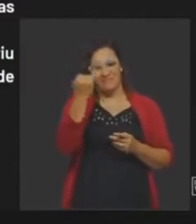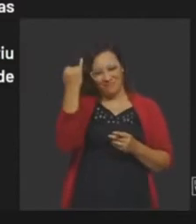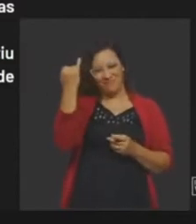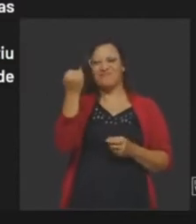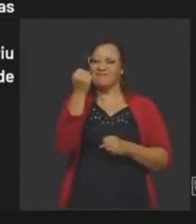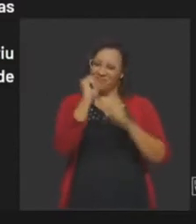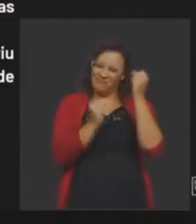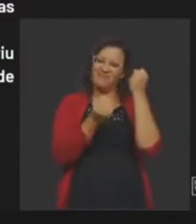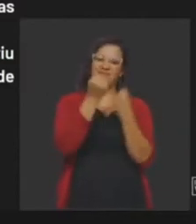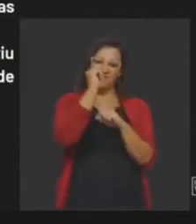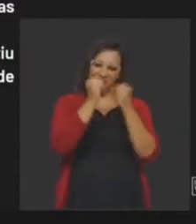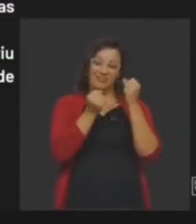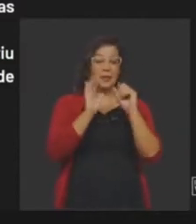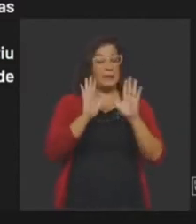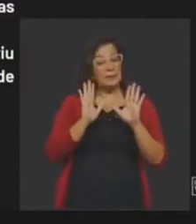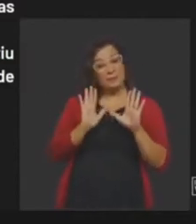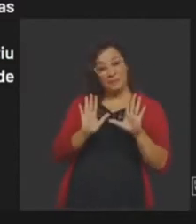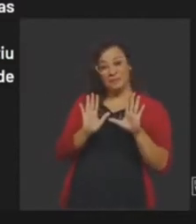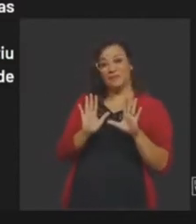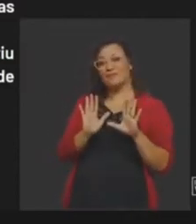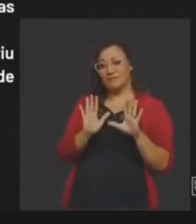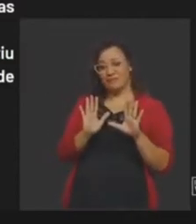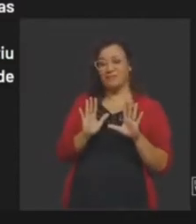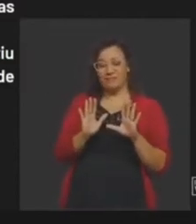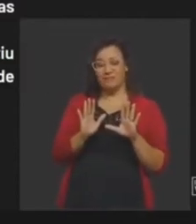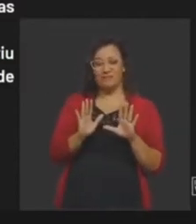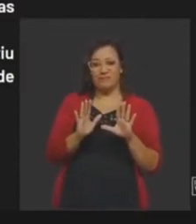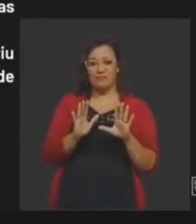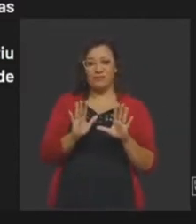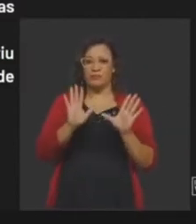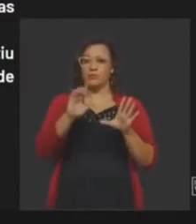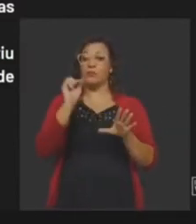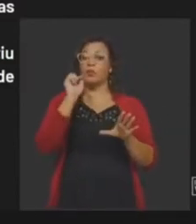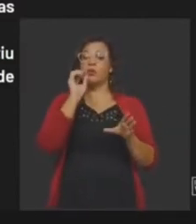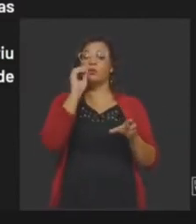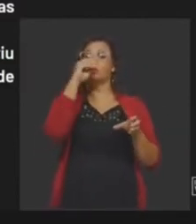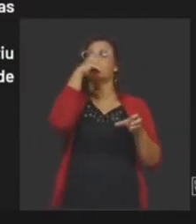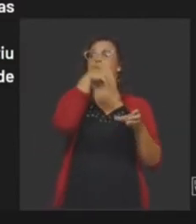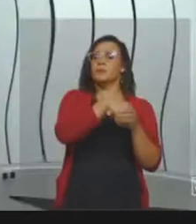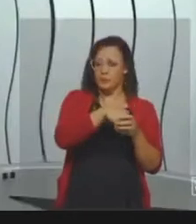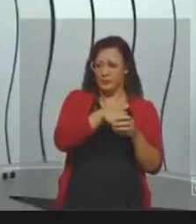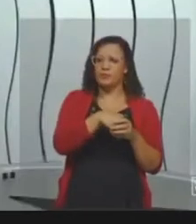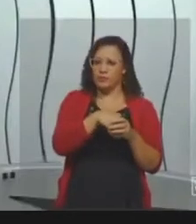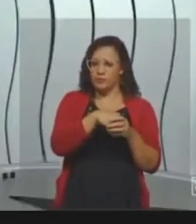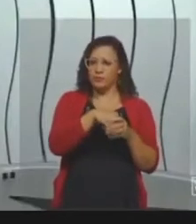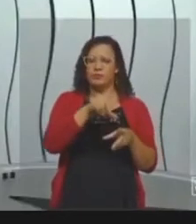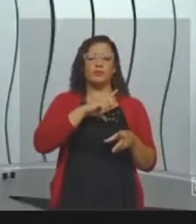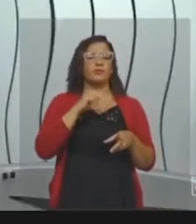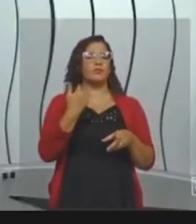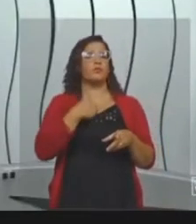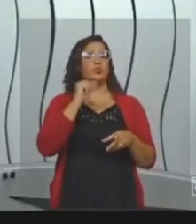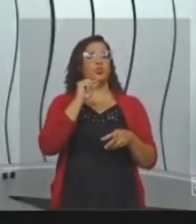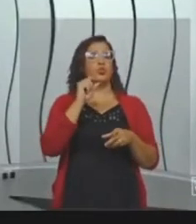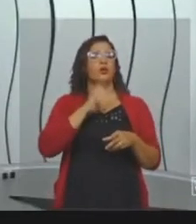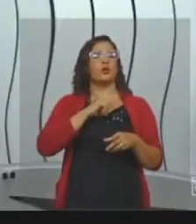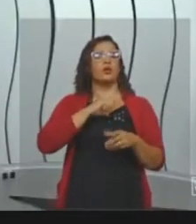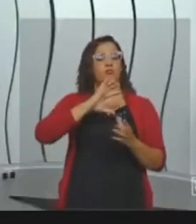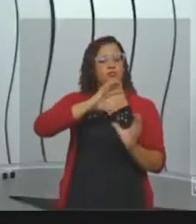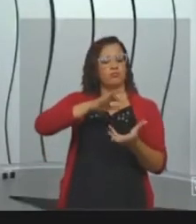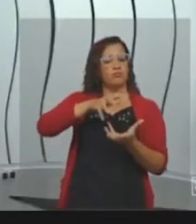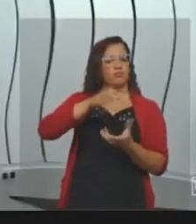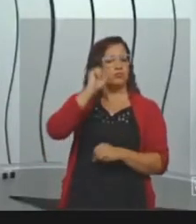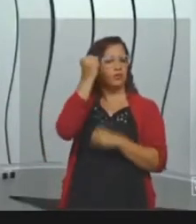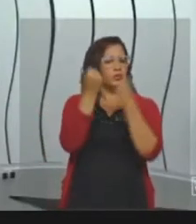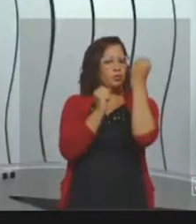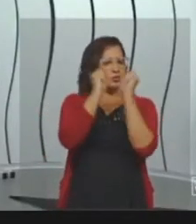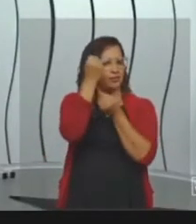das indústrias, mas estão relacionados diretamente com o que nós chamamos de revolução industrial.